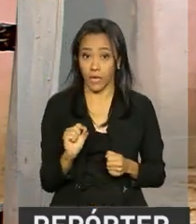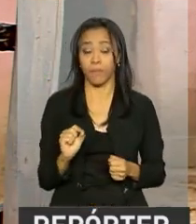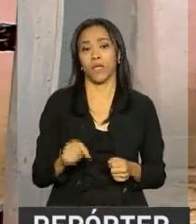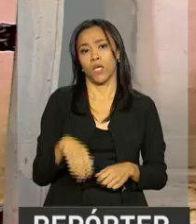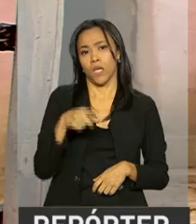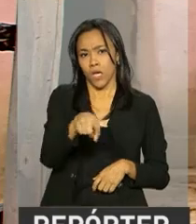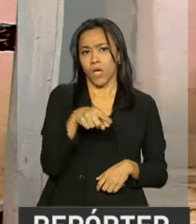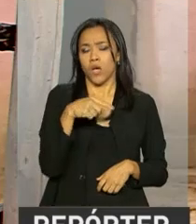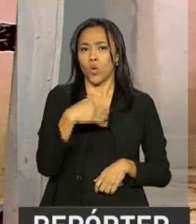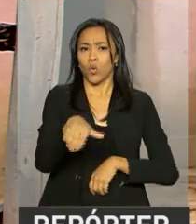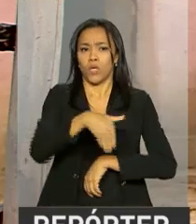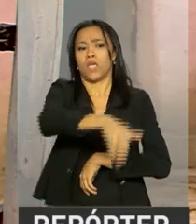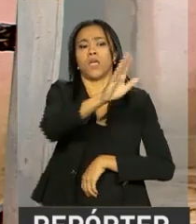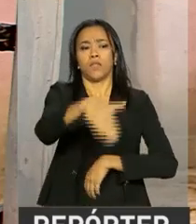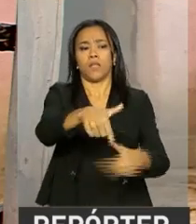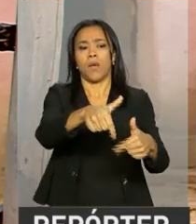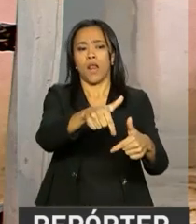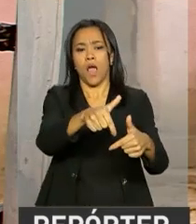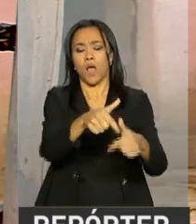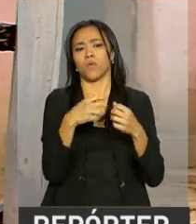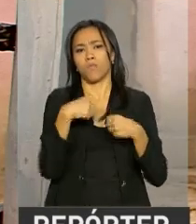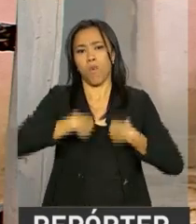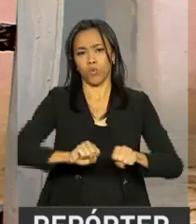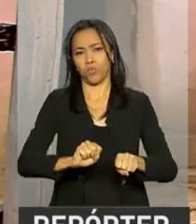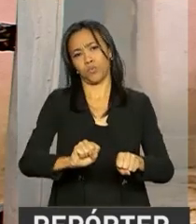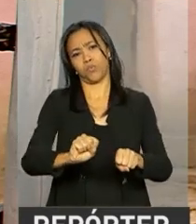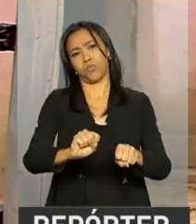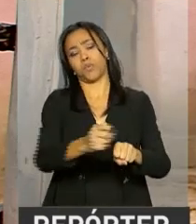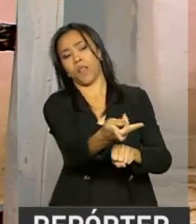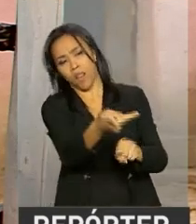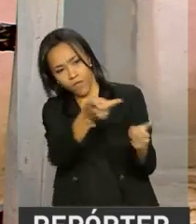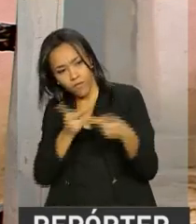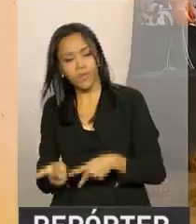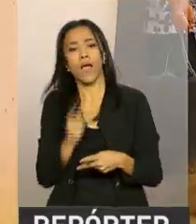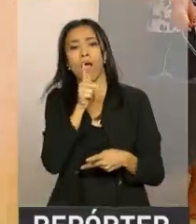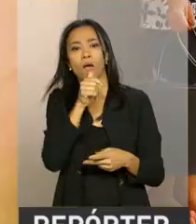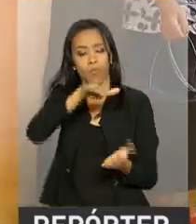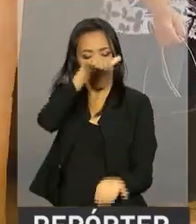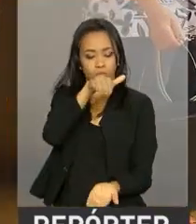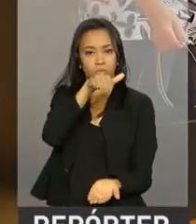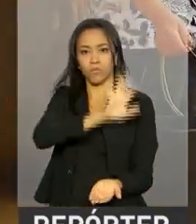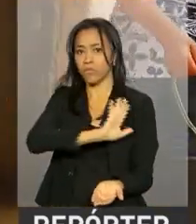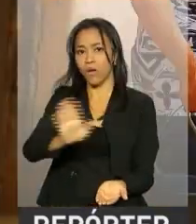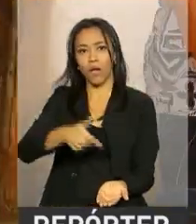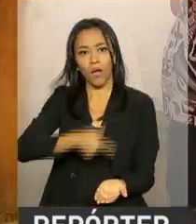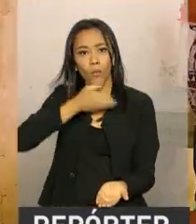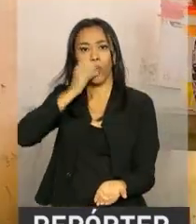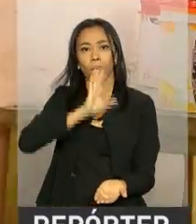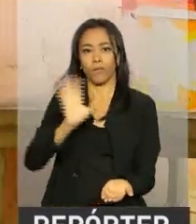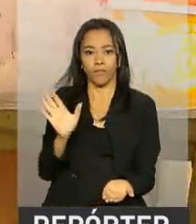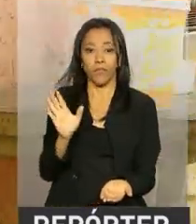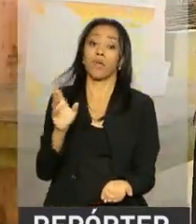O menino trabalhava na rua, aí pegava a motinha dele e ia para a rua. Toda vez que vinha, trazia um balde d'água para beber. Depois